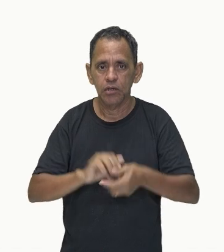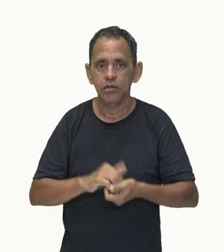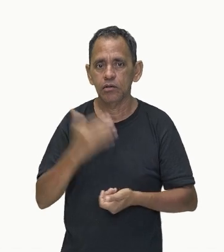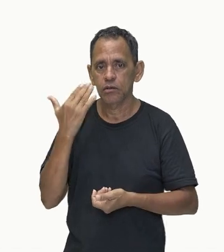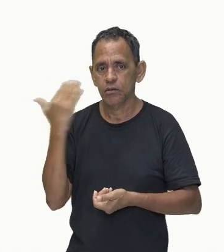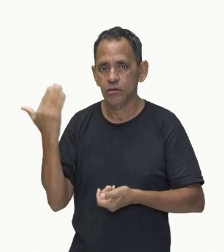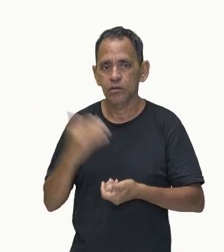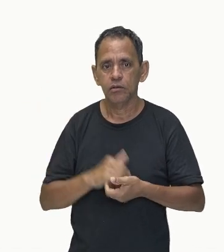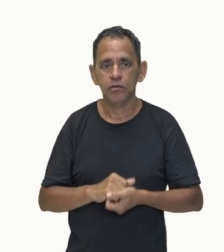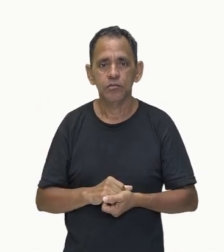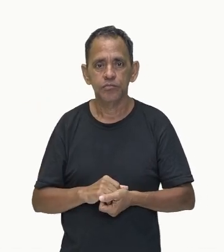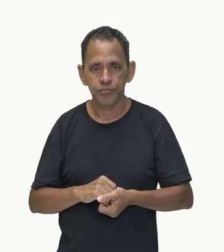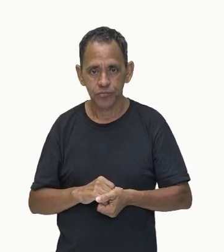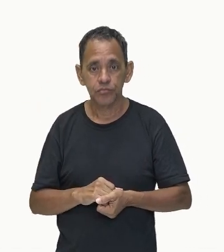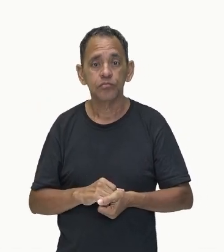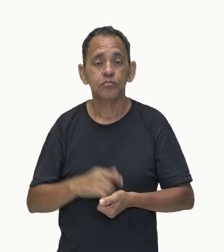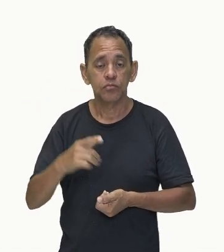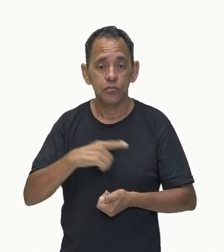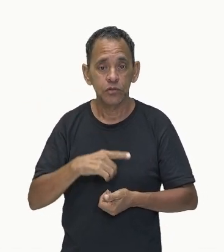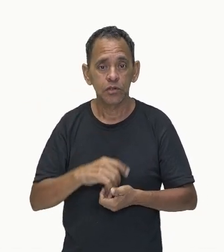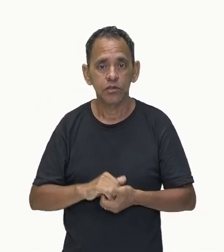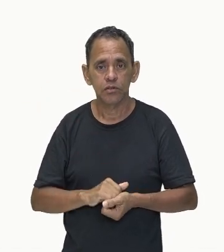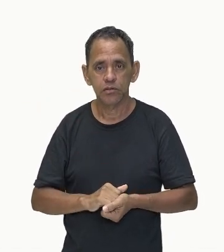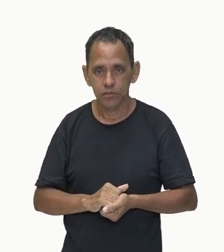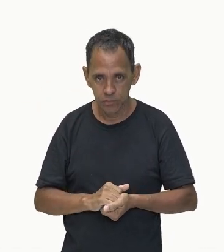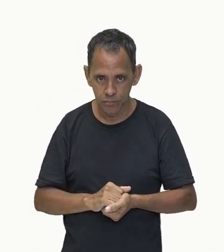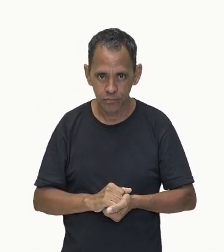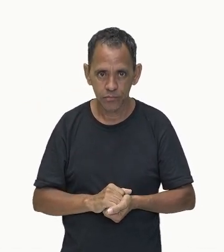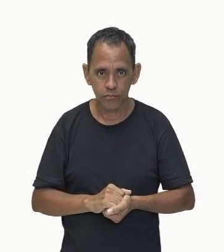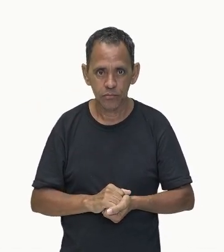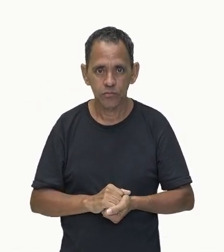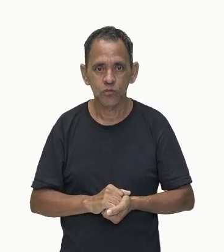né? Temos o cavalo-vapor, que vale